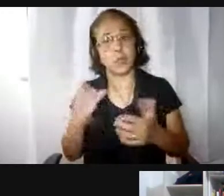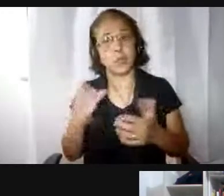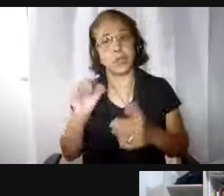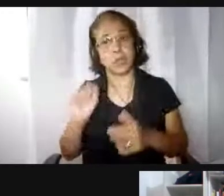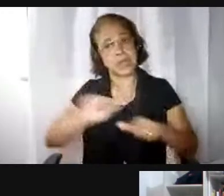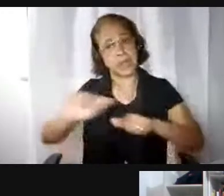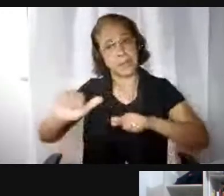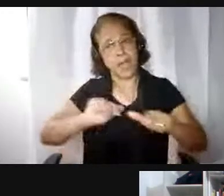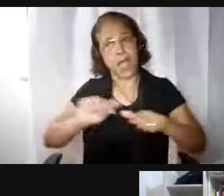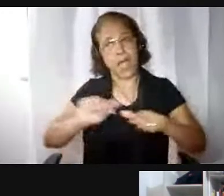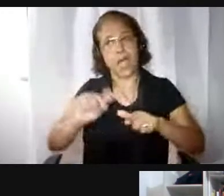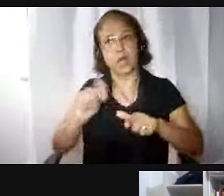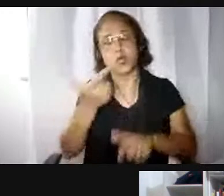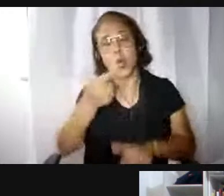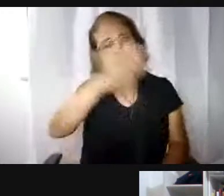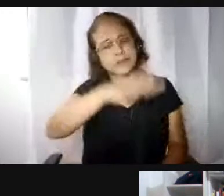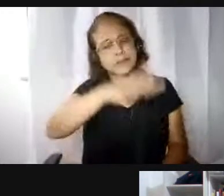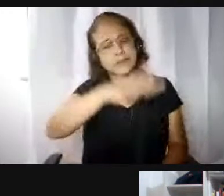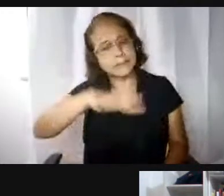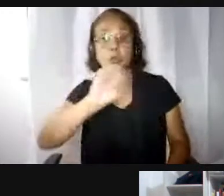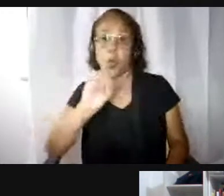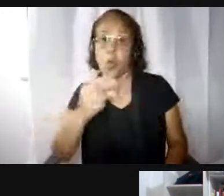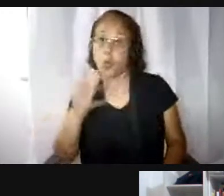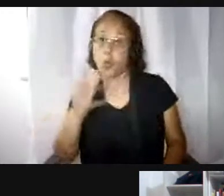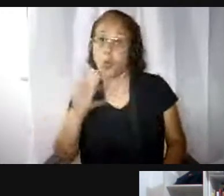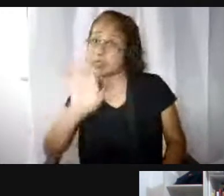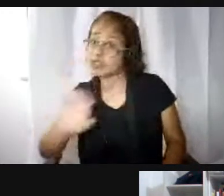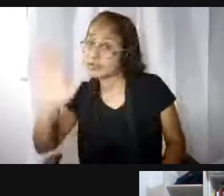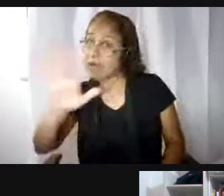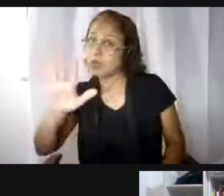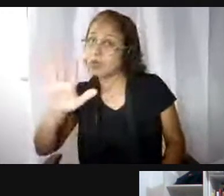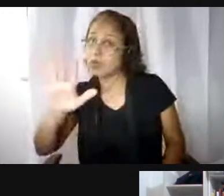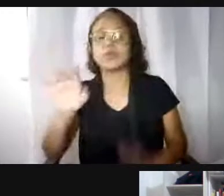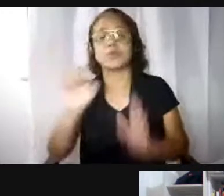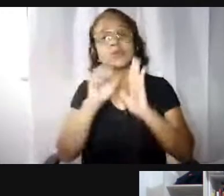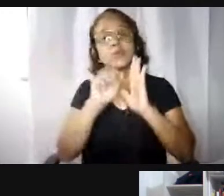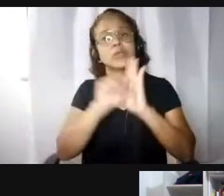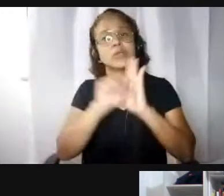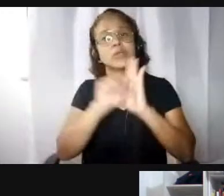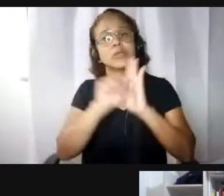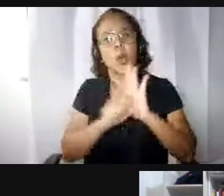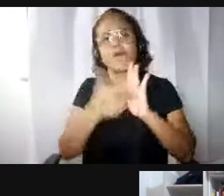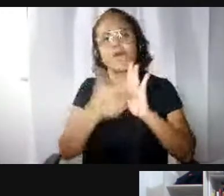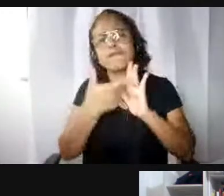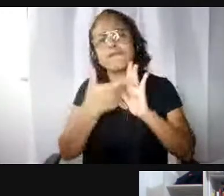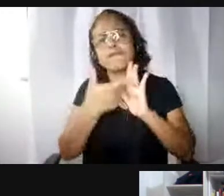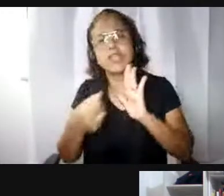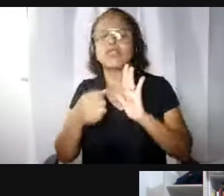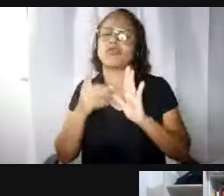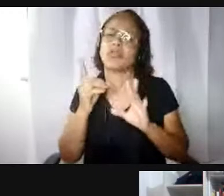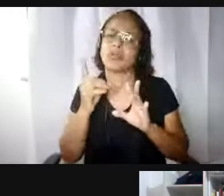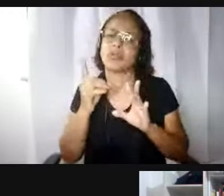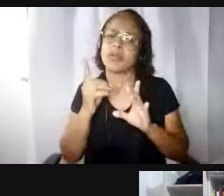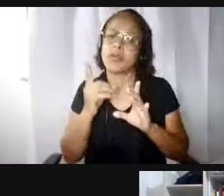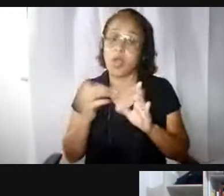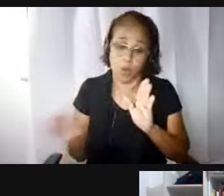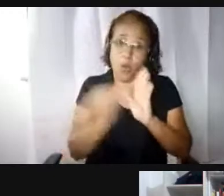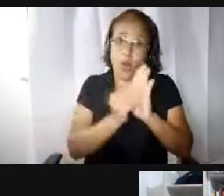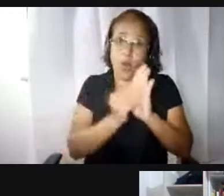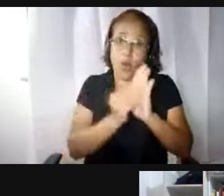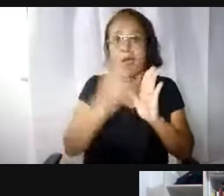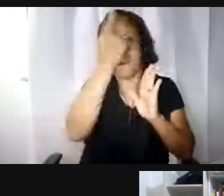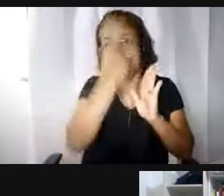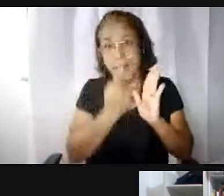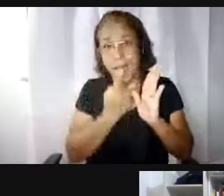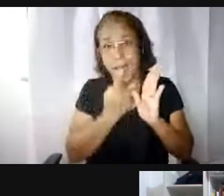províncias ou estados, já adentrando o século XX, aí usam fotografias, né, o trabalho da Maria Lúcia Miller é uma referência, né, que